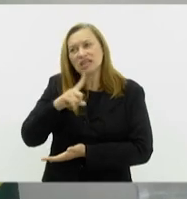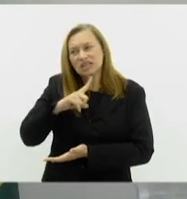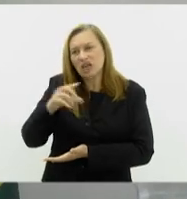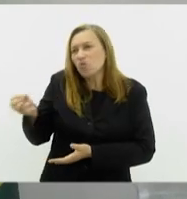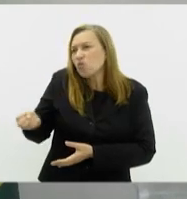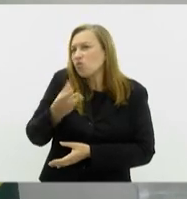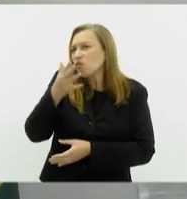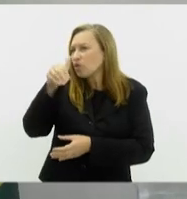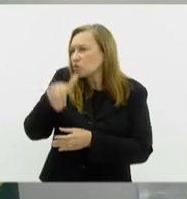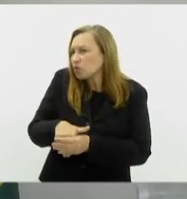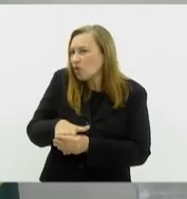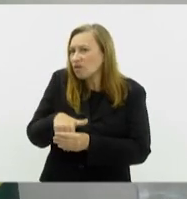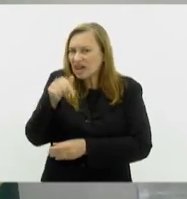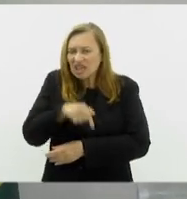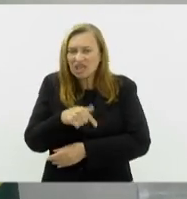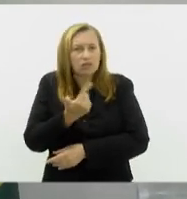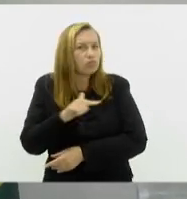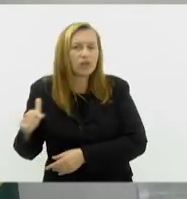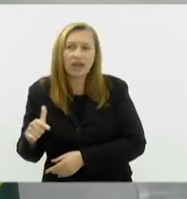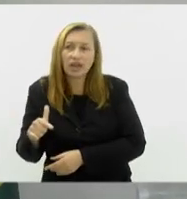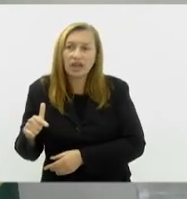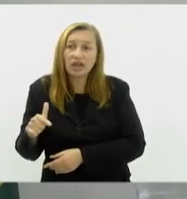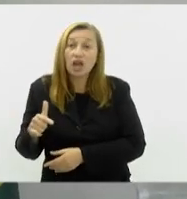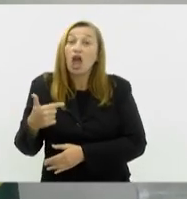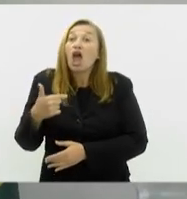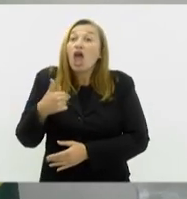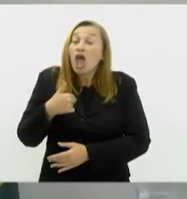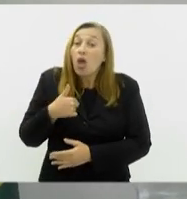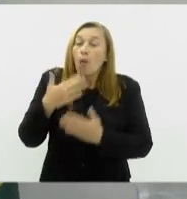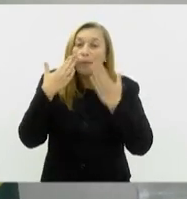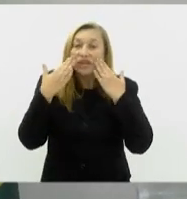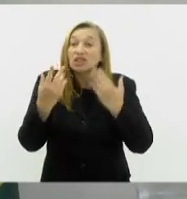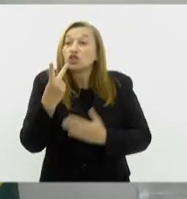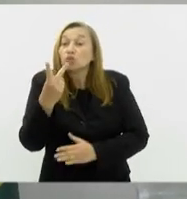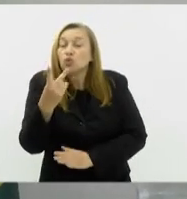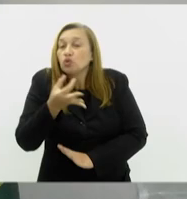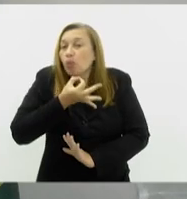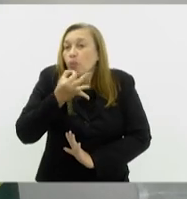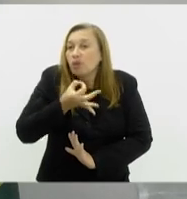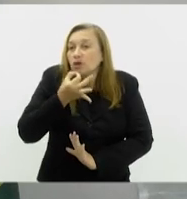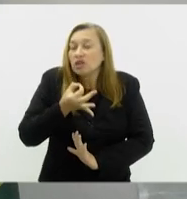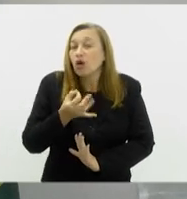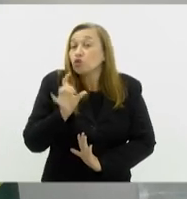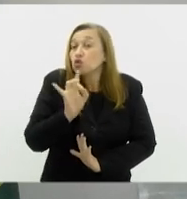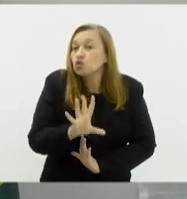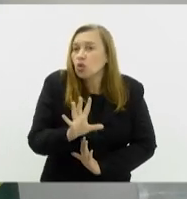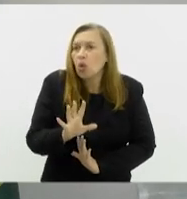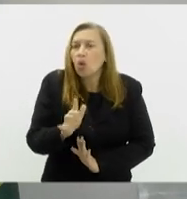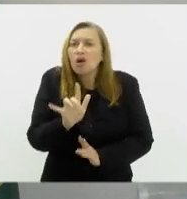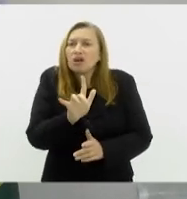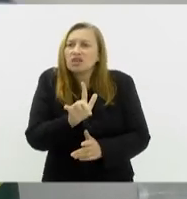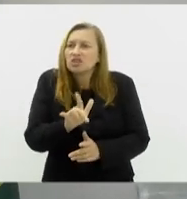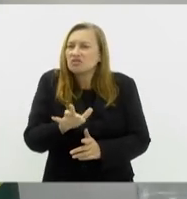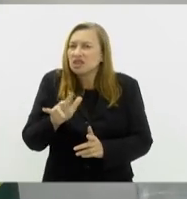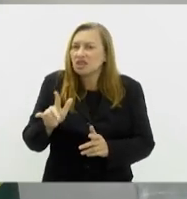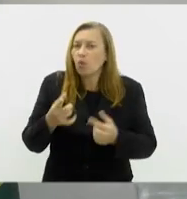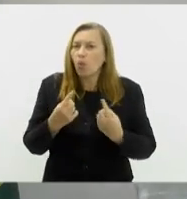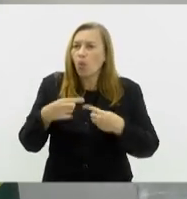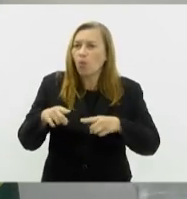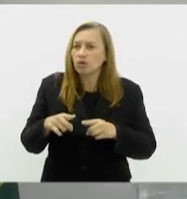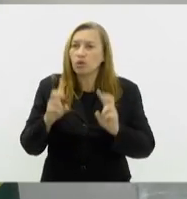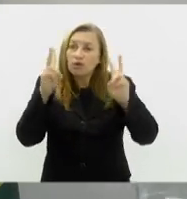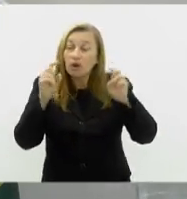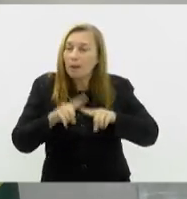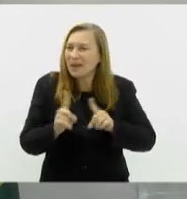aqui eu não apresentei voto novo nenhum eu apresentei duas sugestões novas Preciso fazer uma uma diferenciação quanto a isso agora